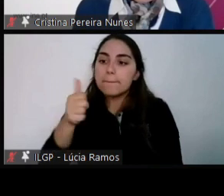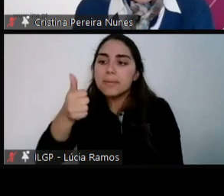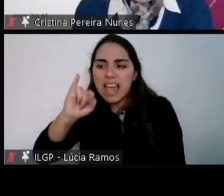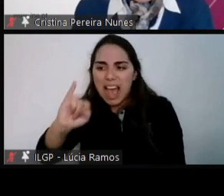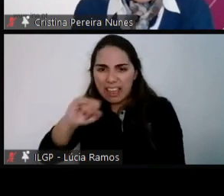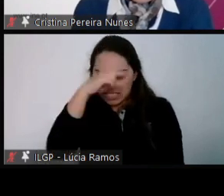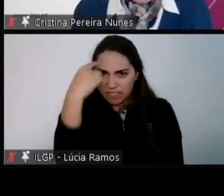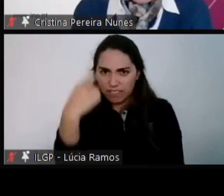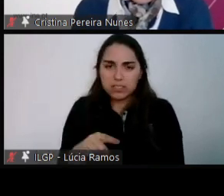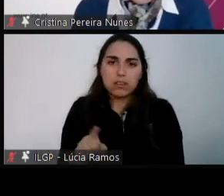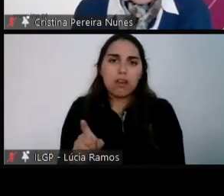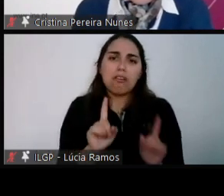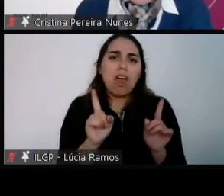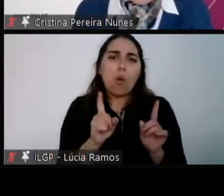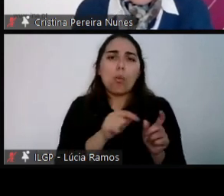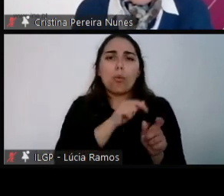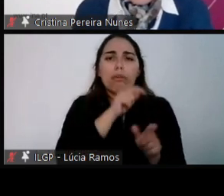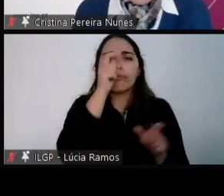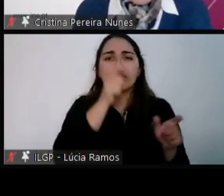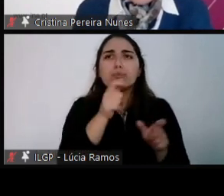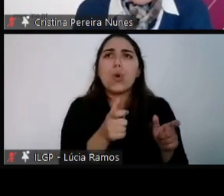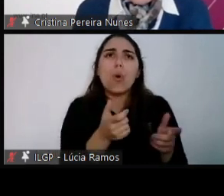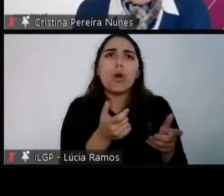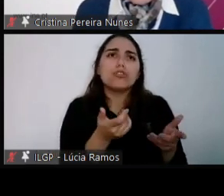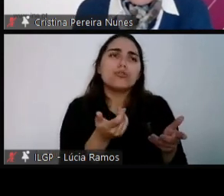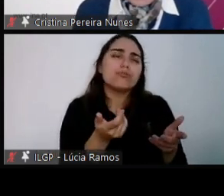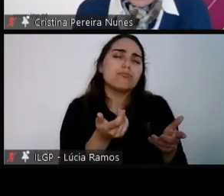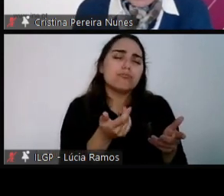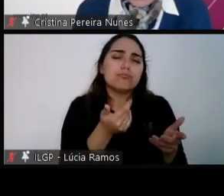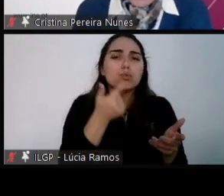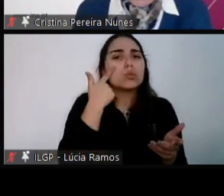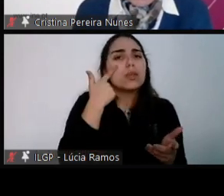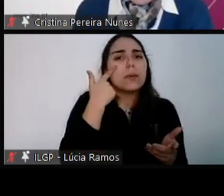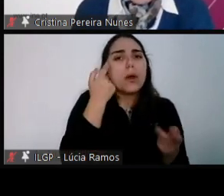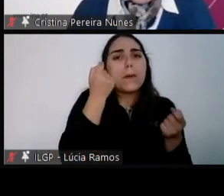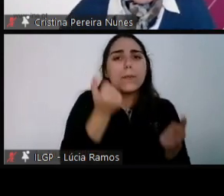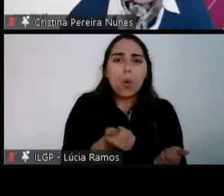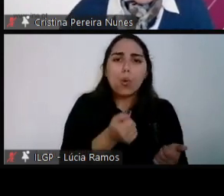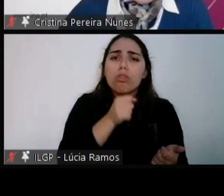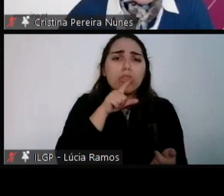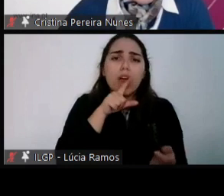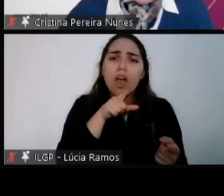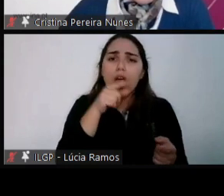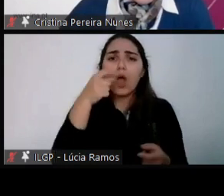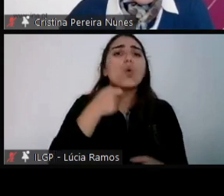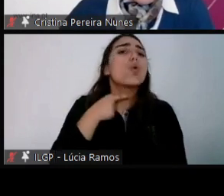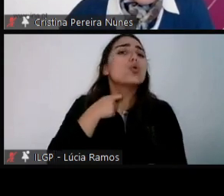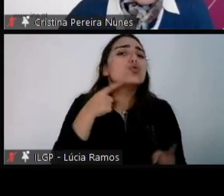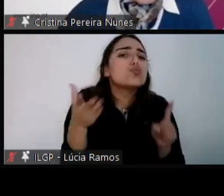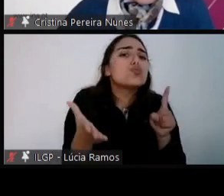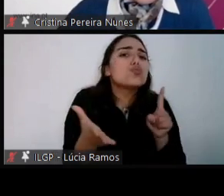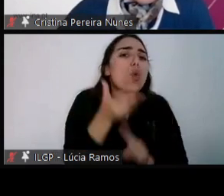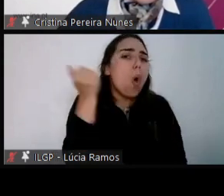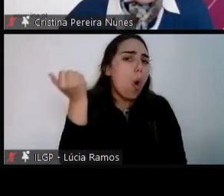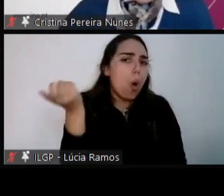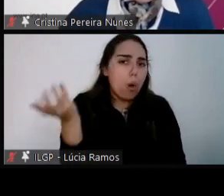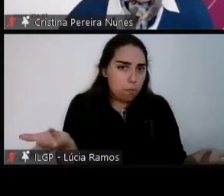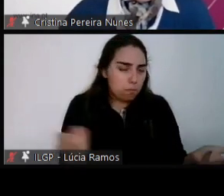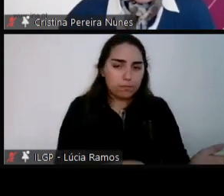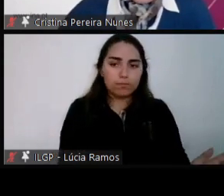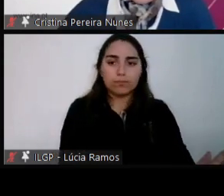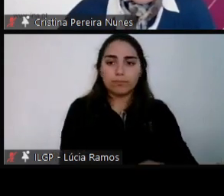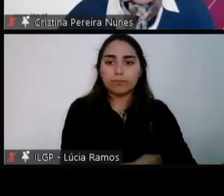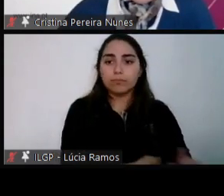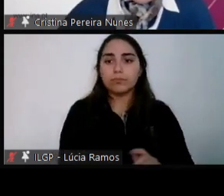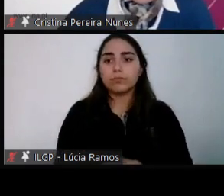curso com sucesso. E é verdade. E é verdade. O critério de sucesso nestes cursos, pelo menos aqueles que eu dou, outros formadores terão